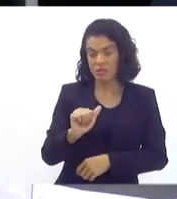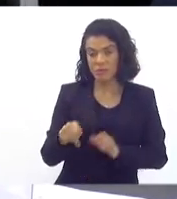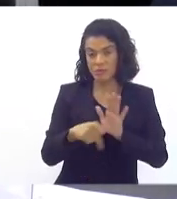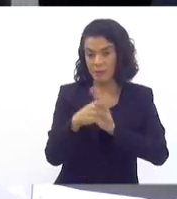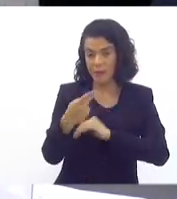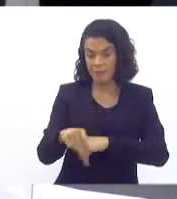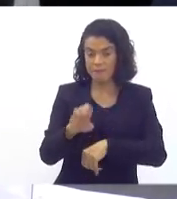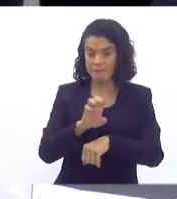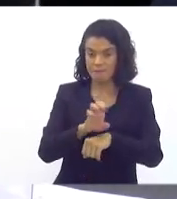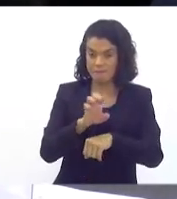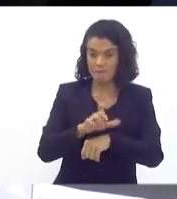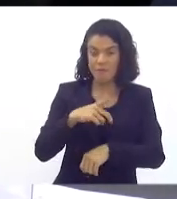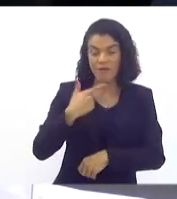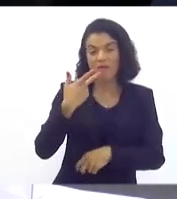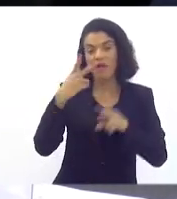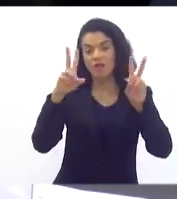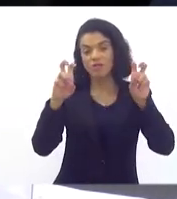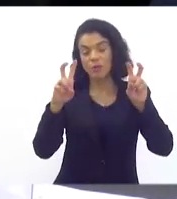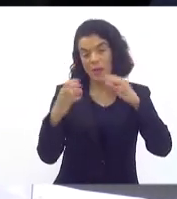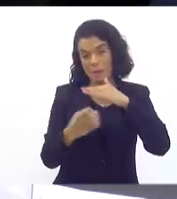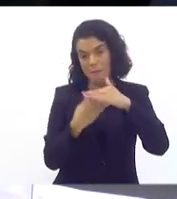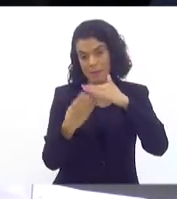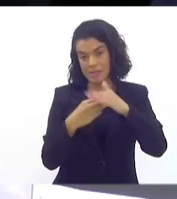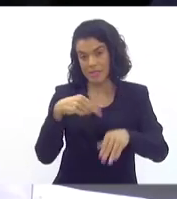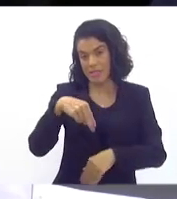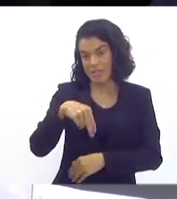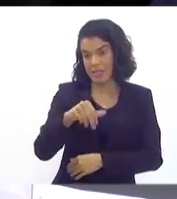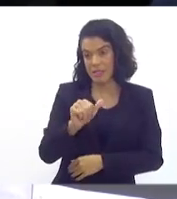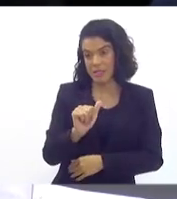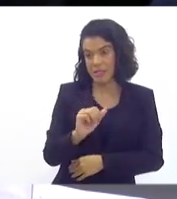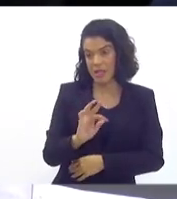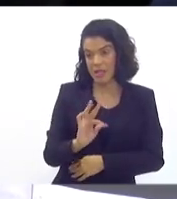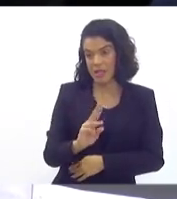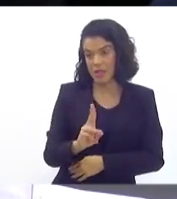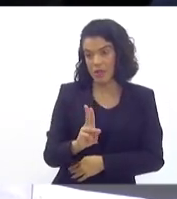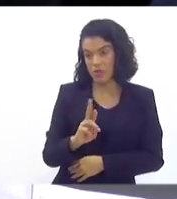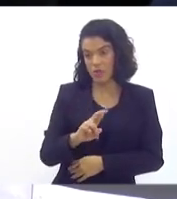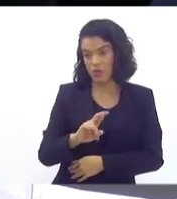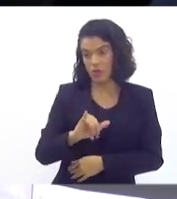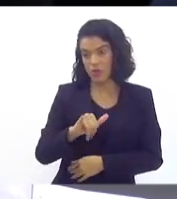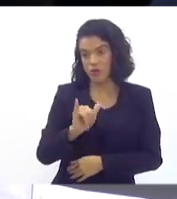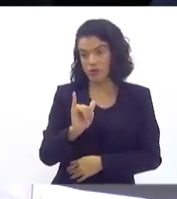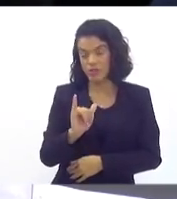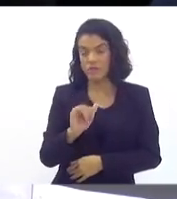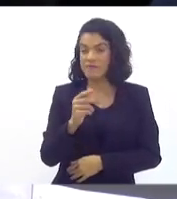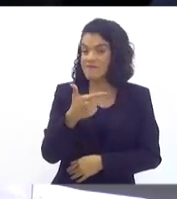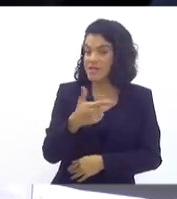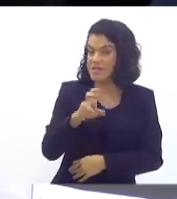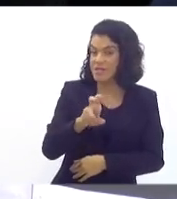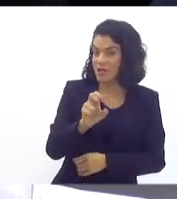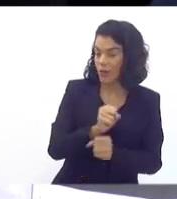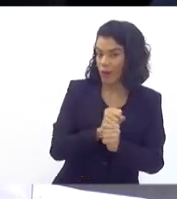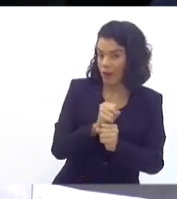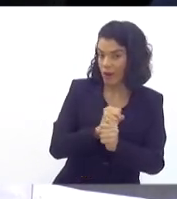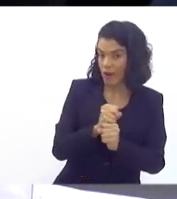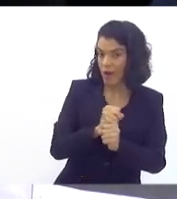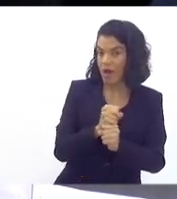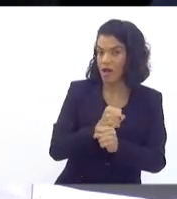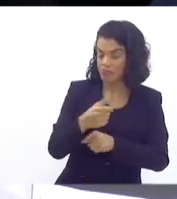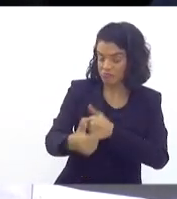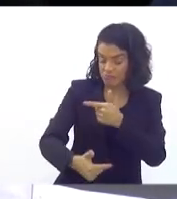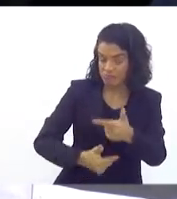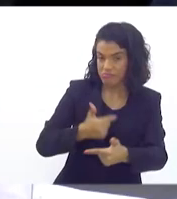tem a dizer da natuji até porque como aqui Colocou o nosso Presidente são 25 anos a frente